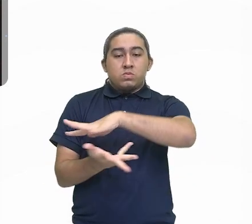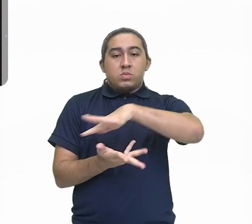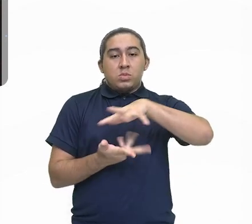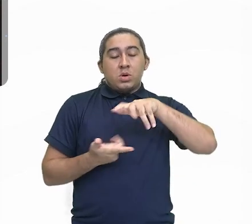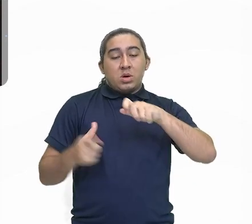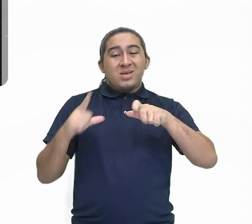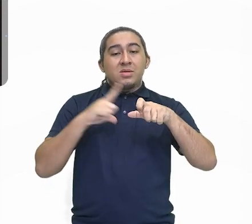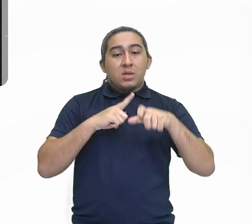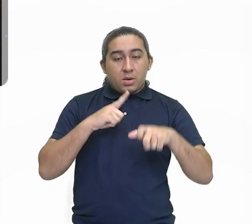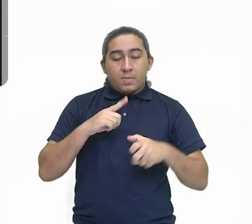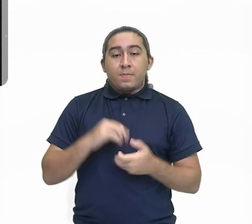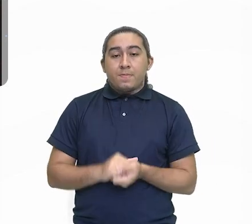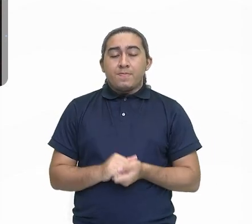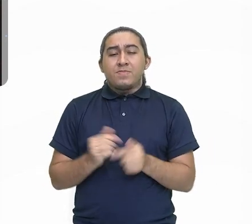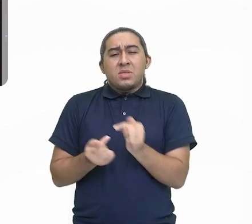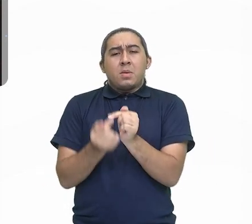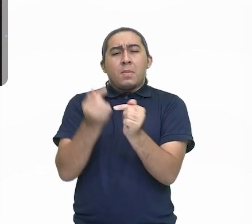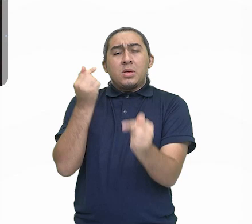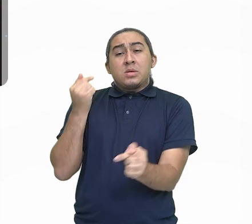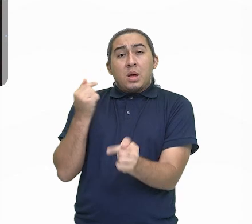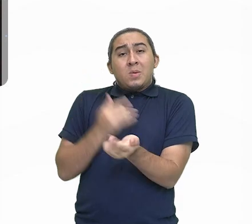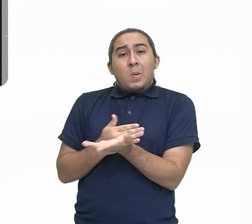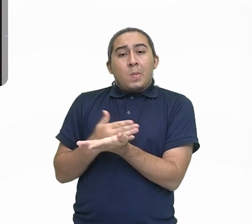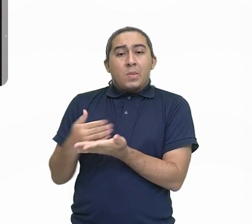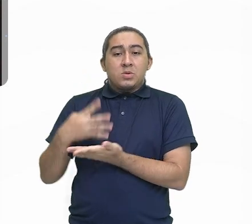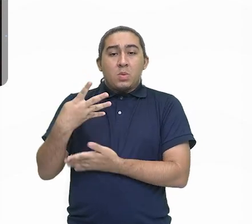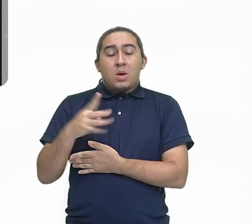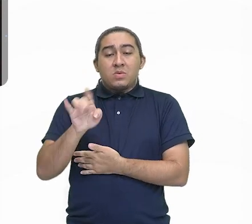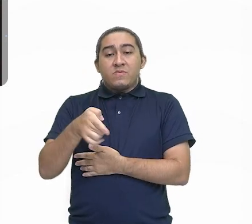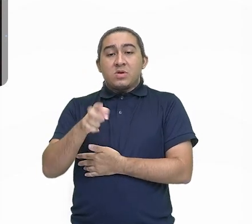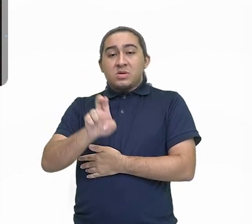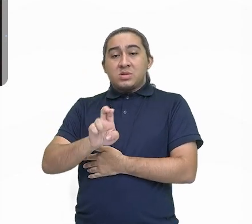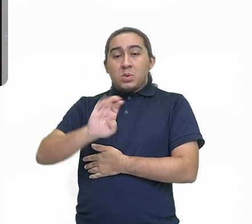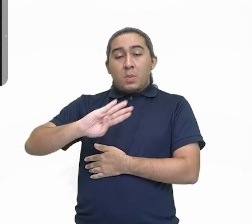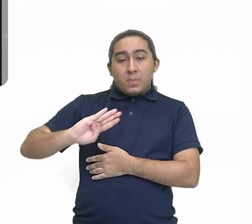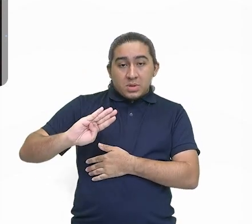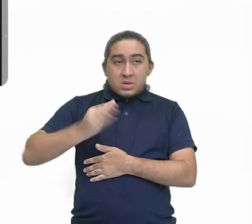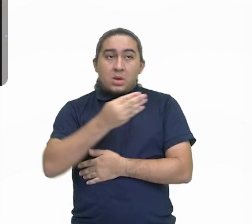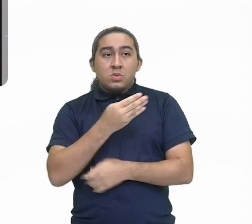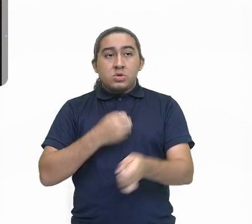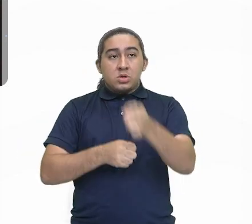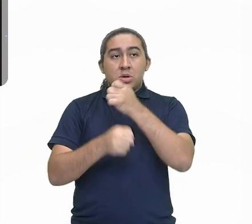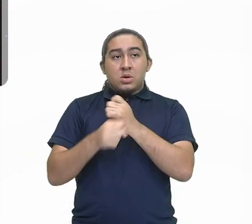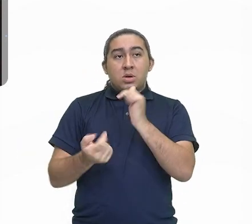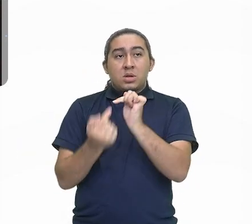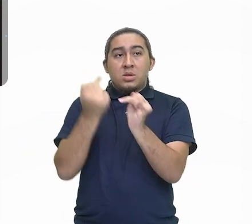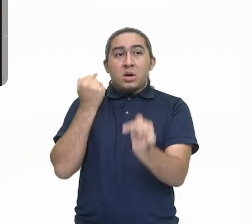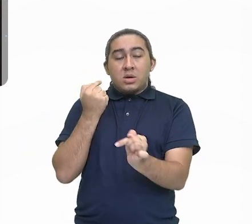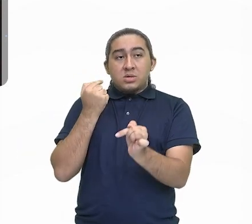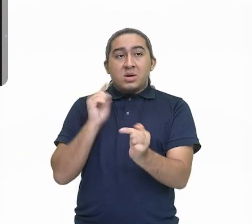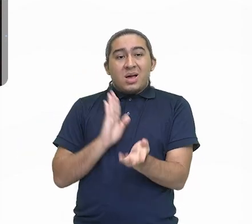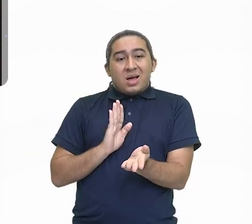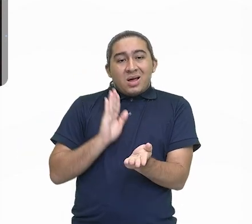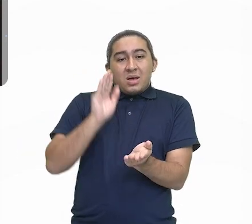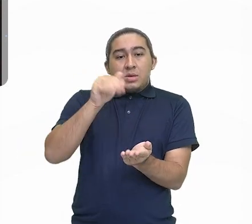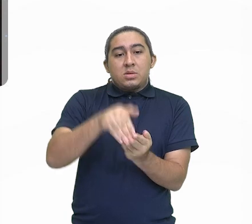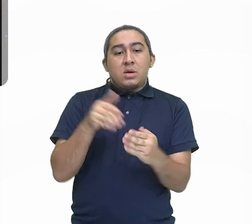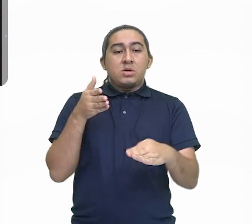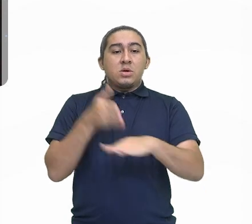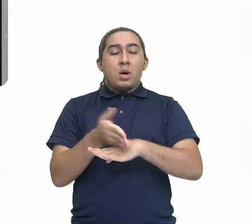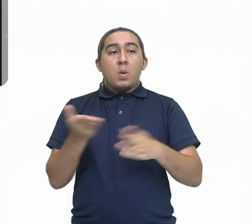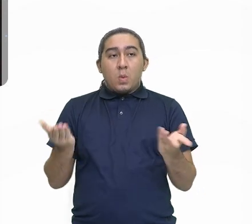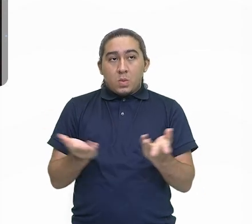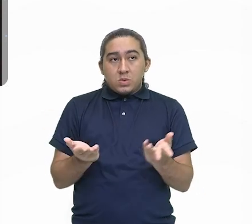vem sofrendo, desde lá o seu início de 4,5 bilhões de anos atrás, até chegar aos dias